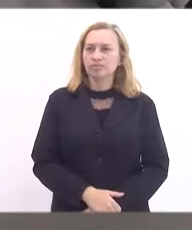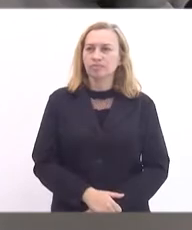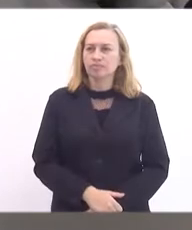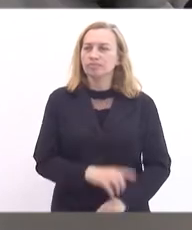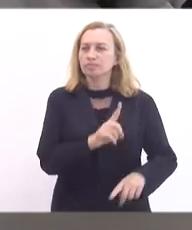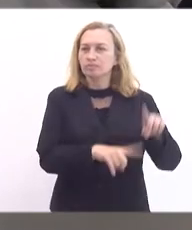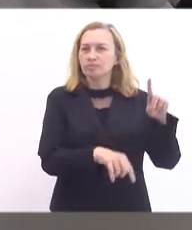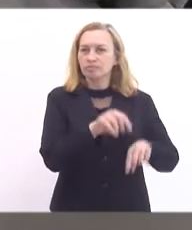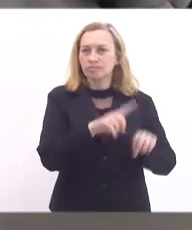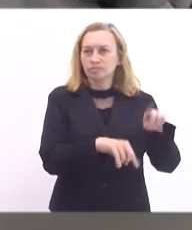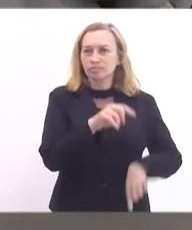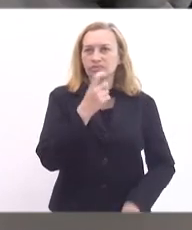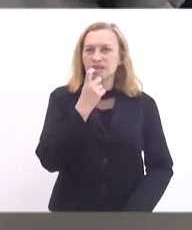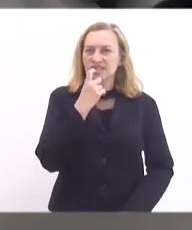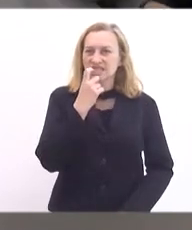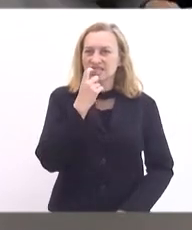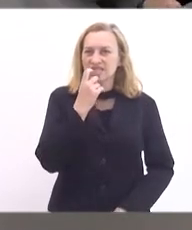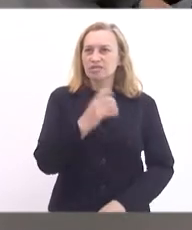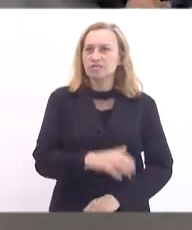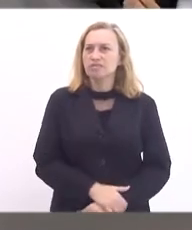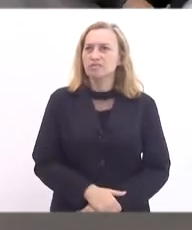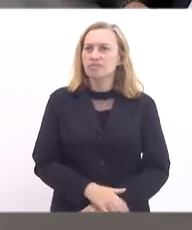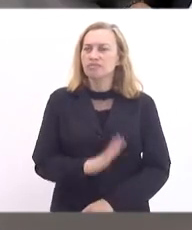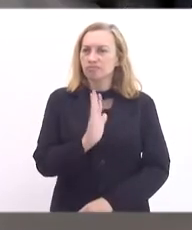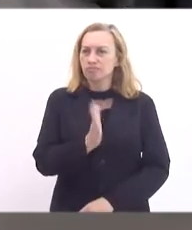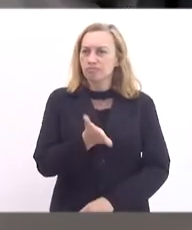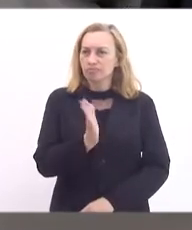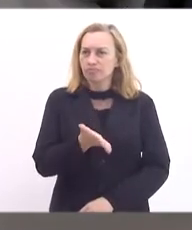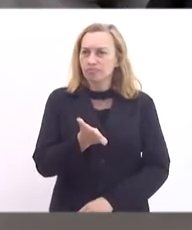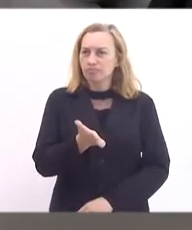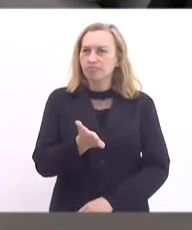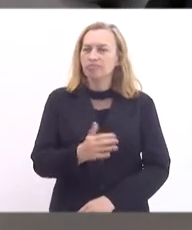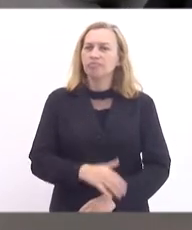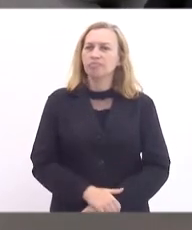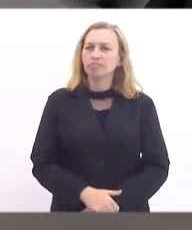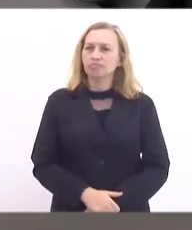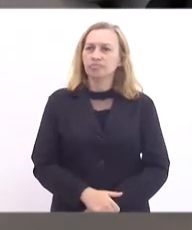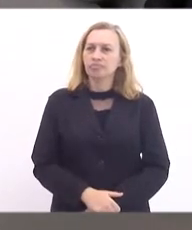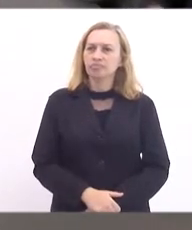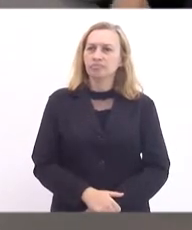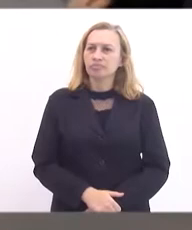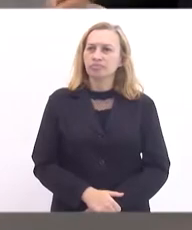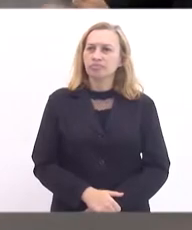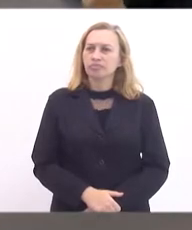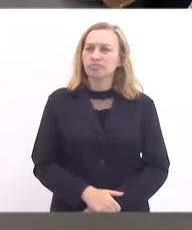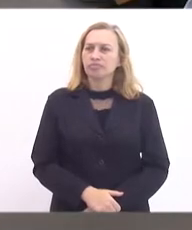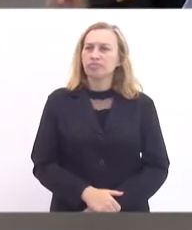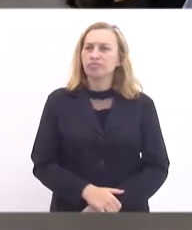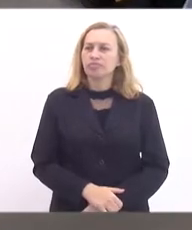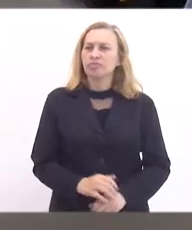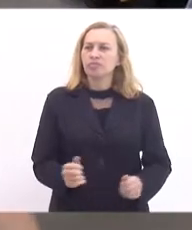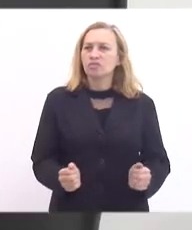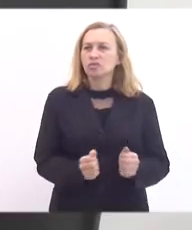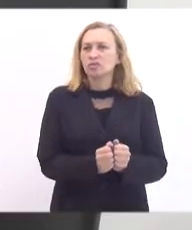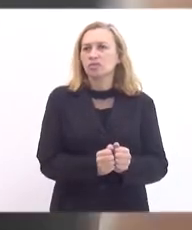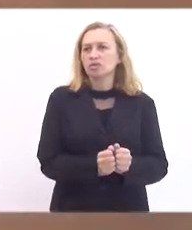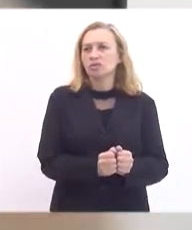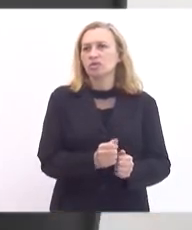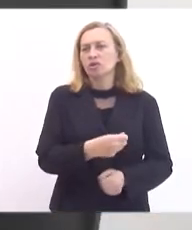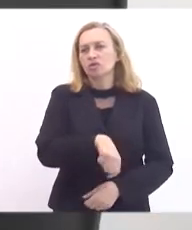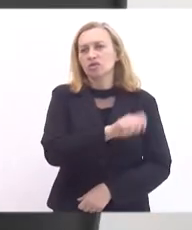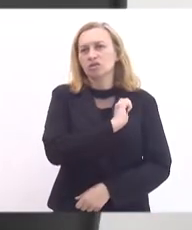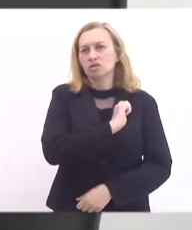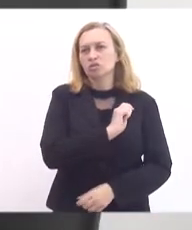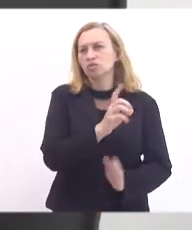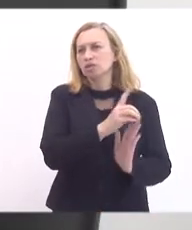plásticos já está amplamente contemplada com incentivo fiscal previsto no